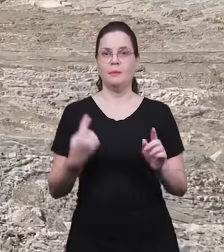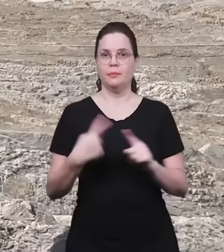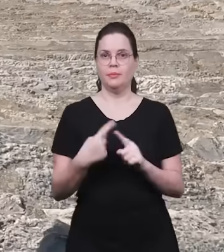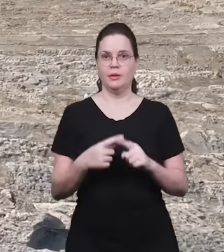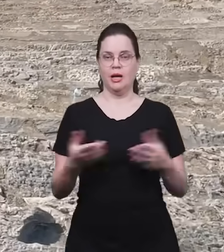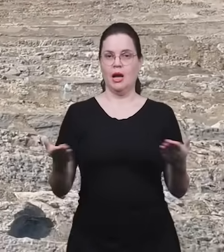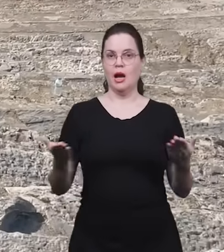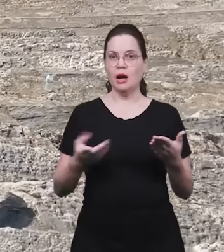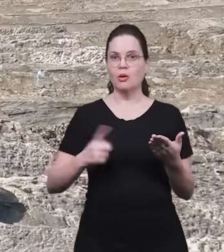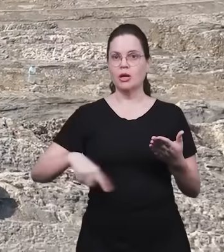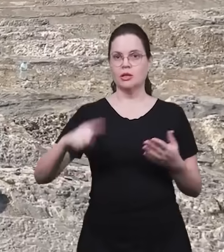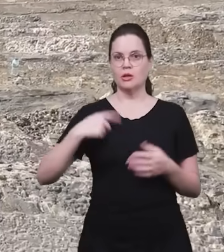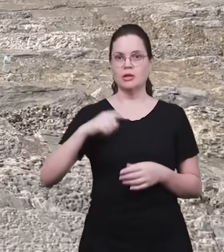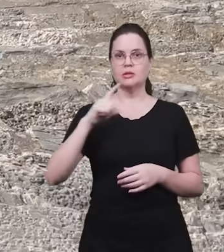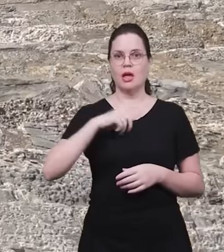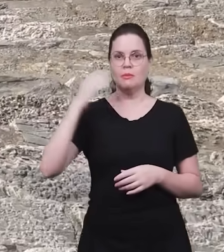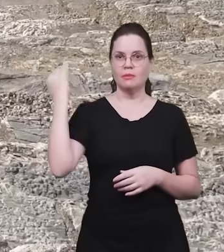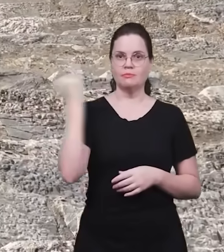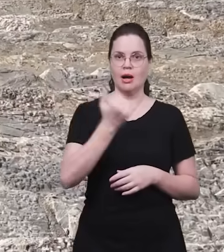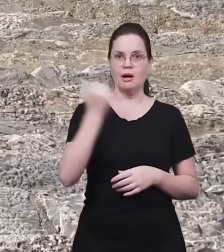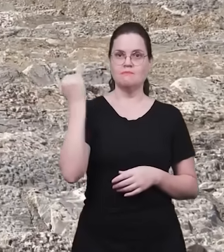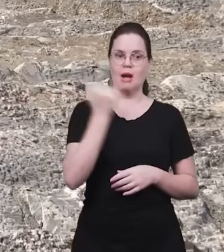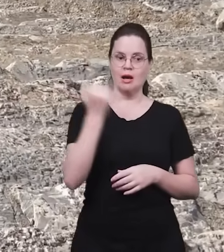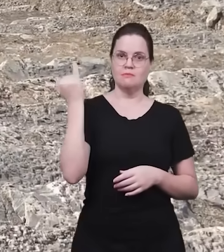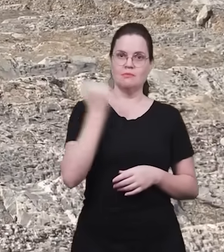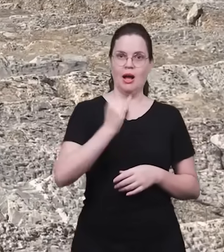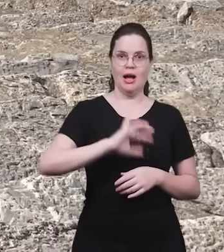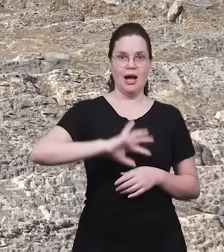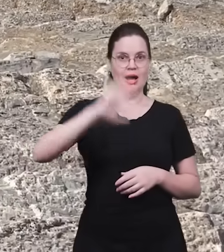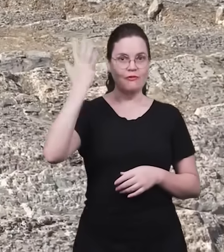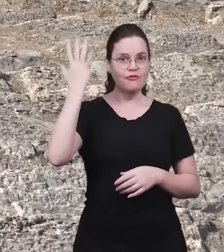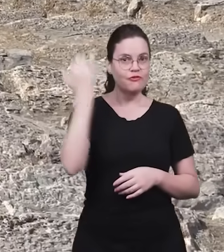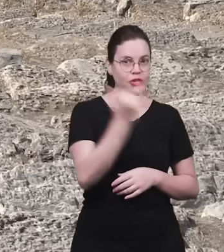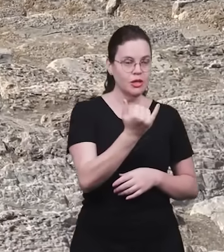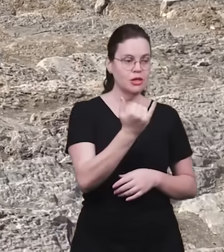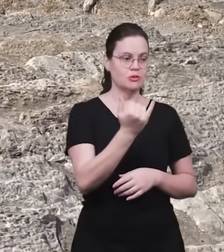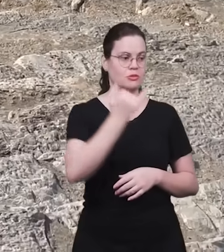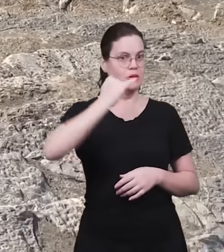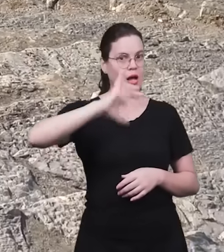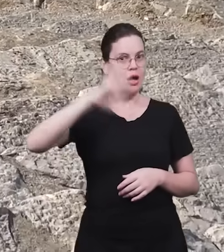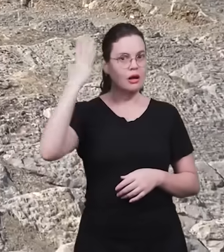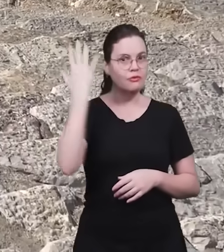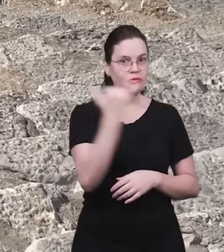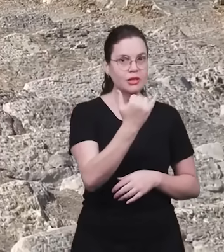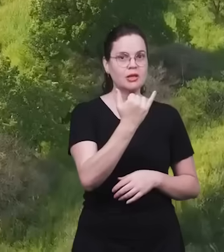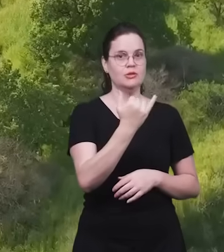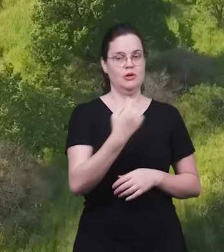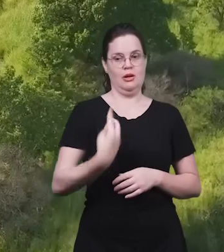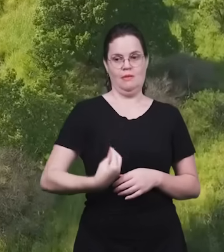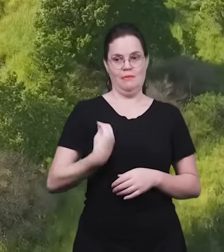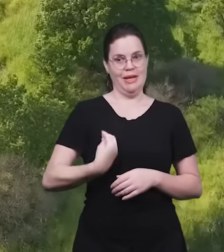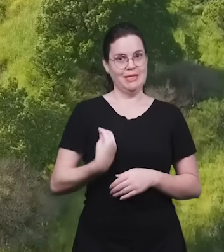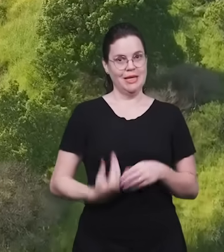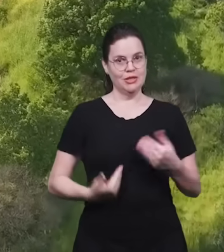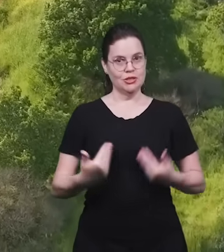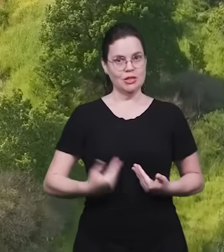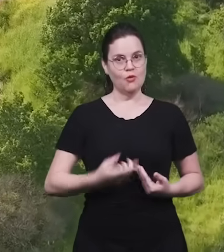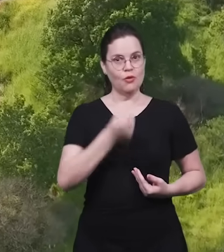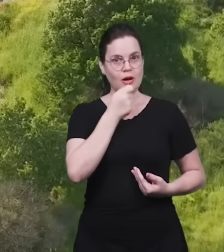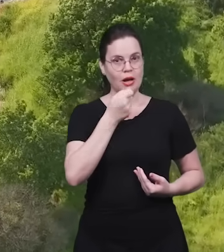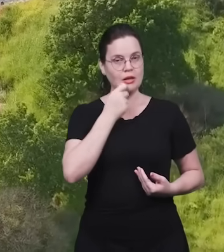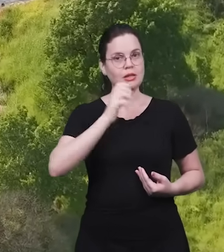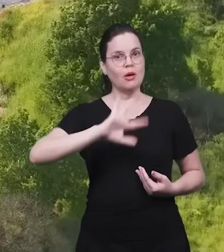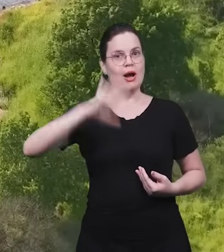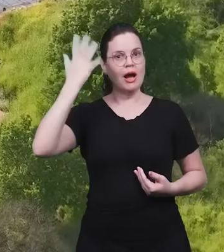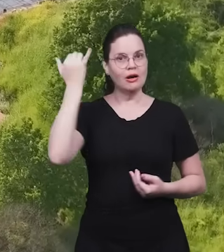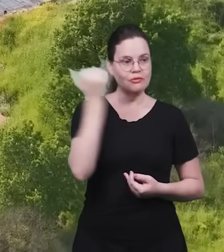por enquanto, avisos enquanto a igreja está presente. São os avisos que estão aí, é isso que nós estamos fazendo. Terminado